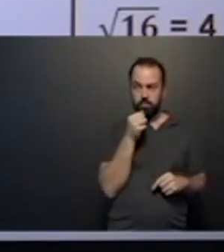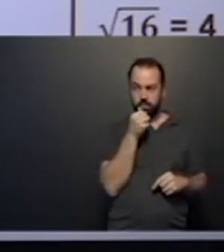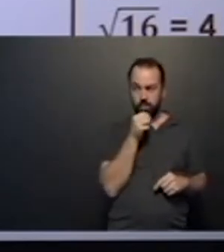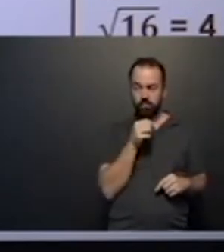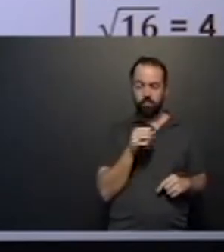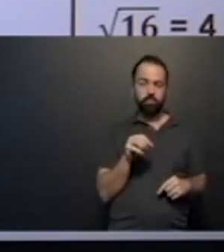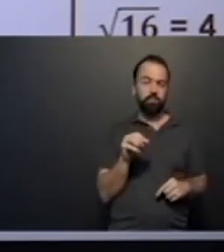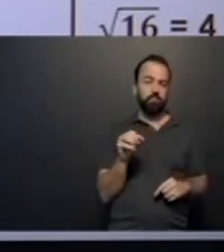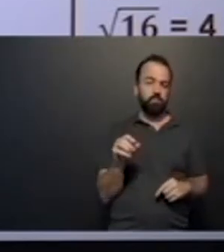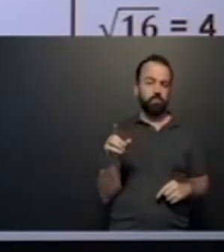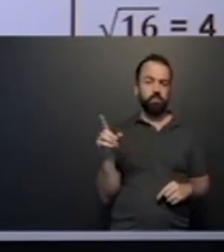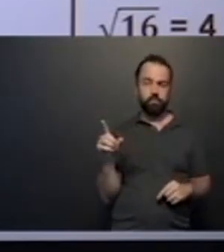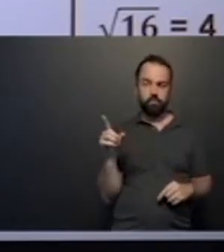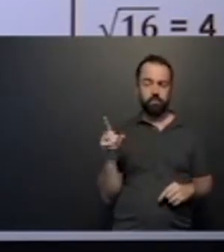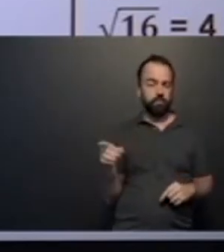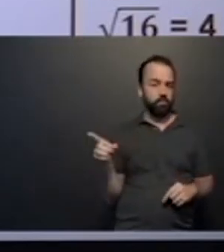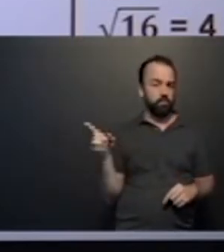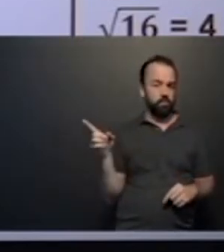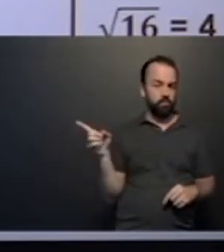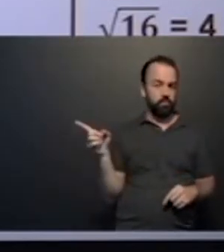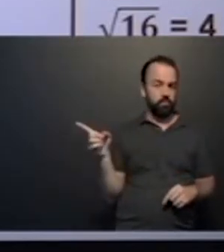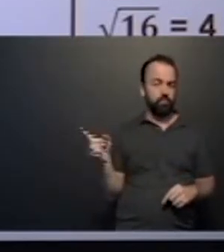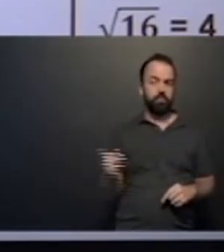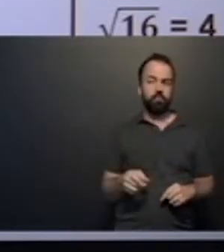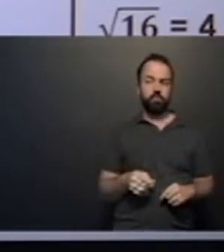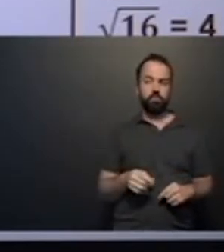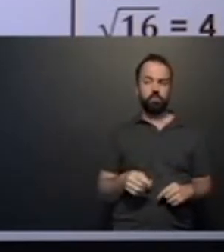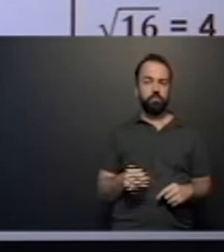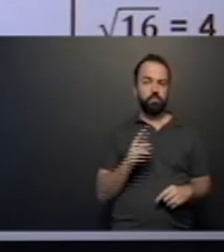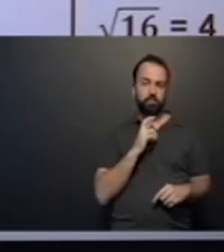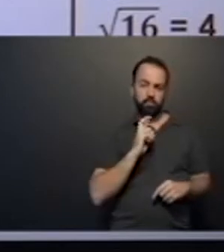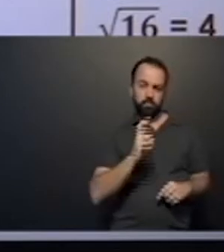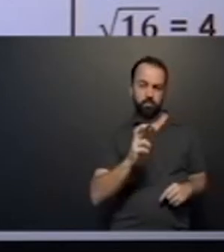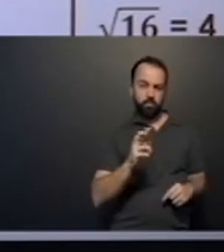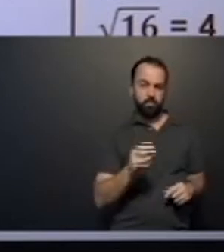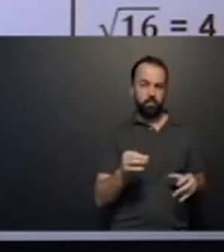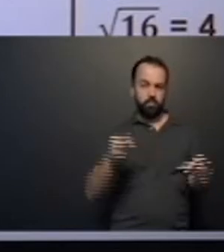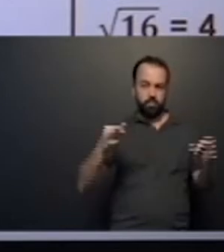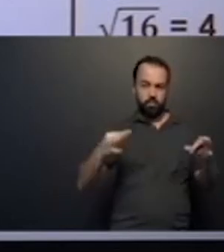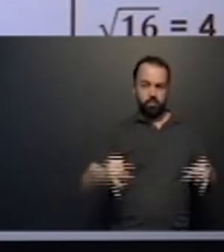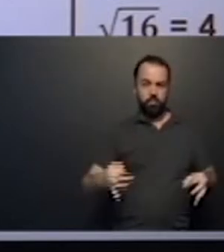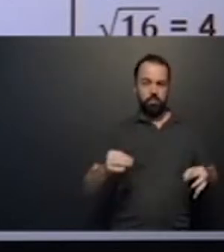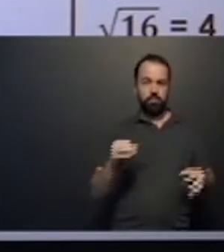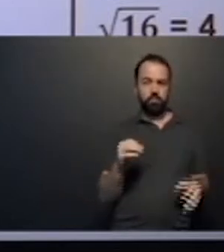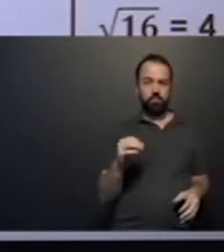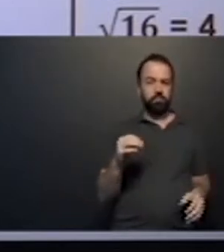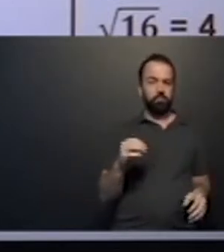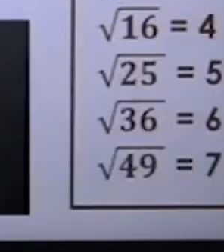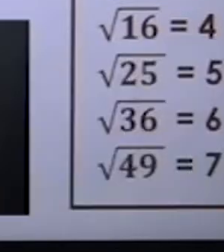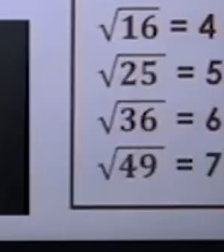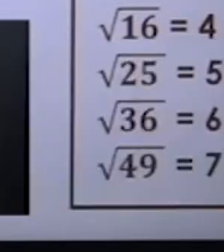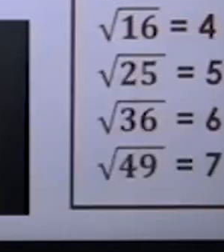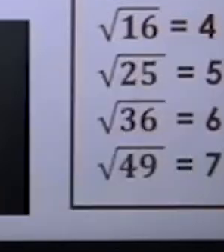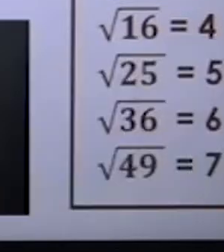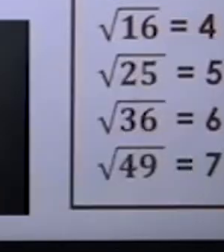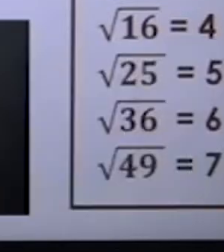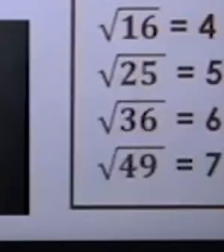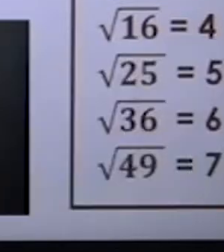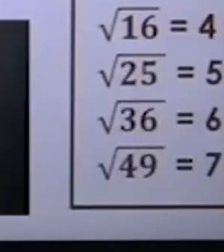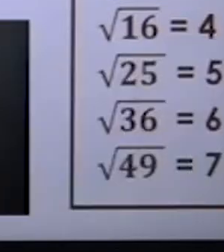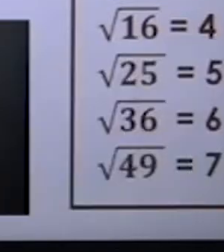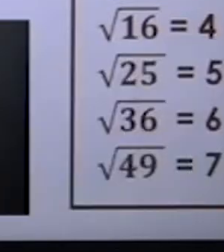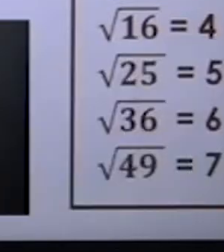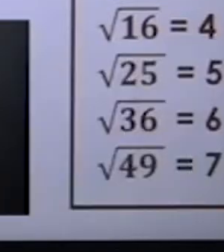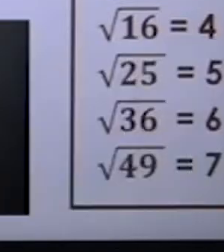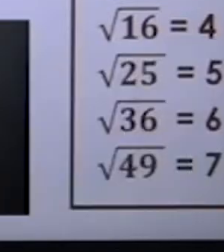como alternativa o a b c e d a alternativa correta né que a resposta dessa questão